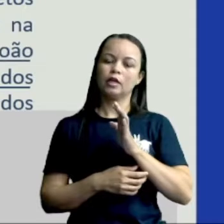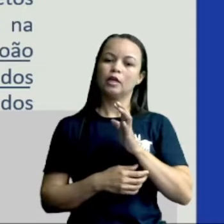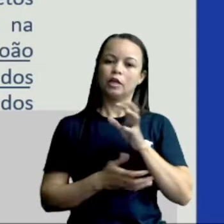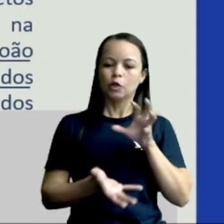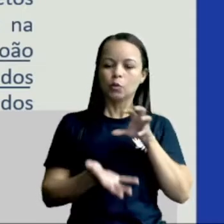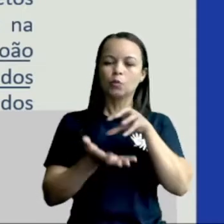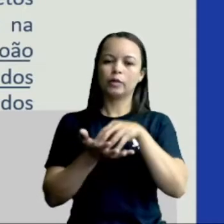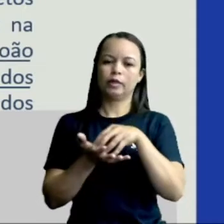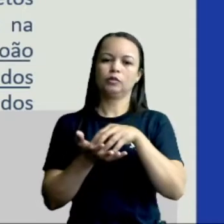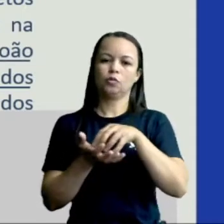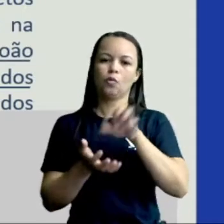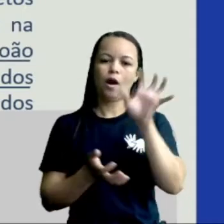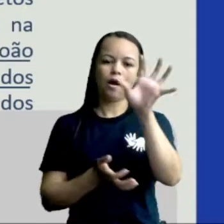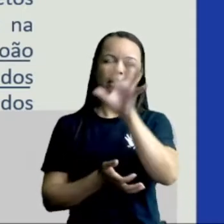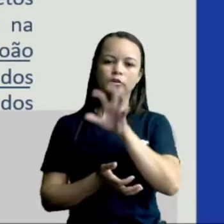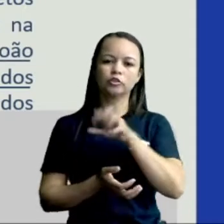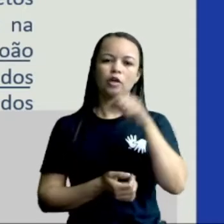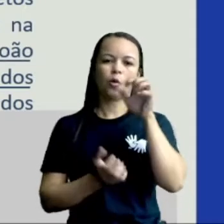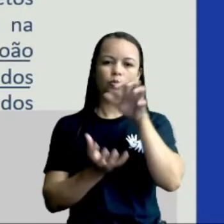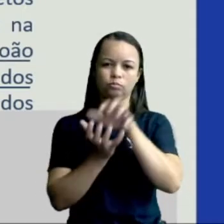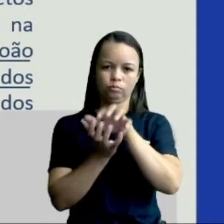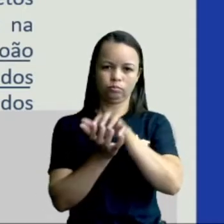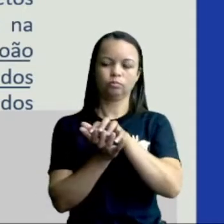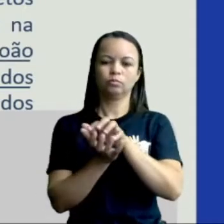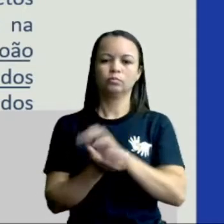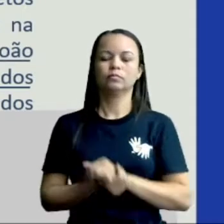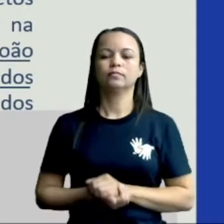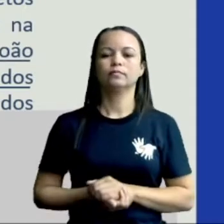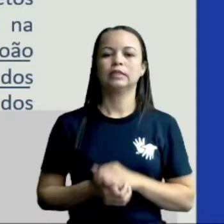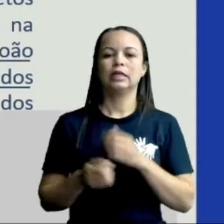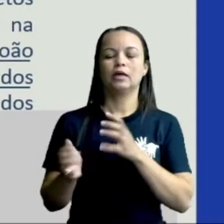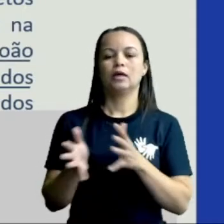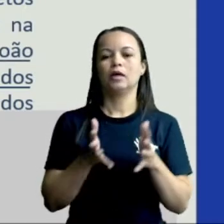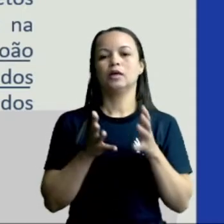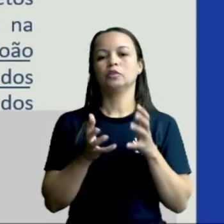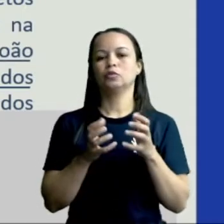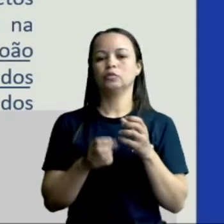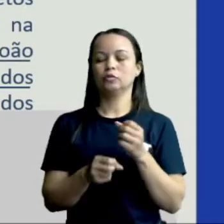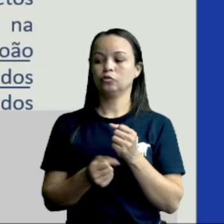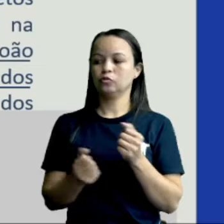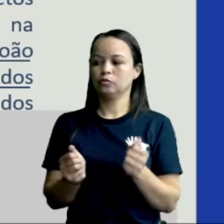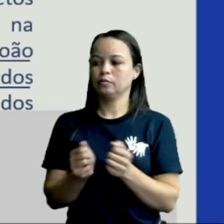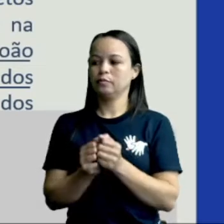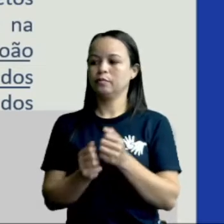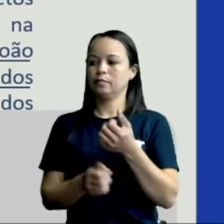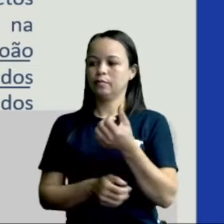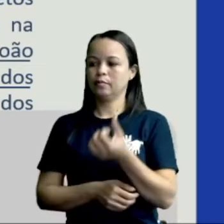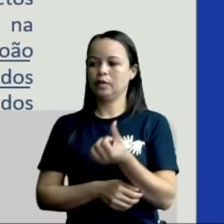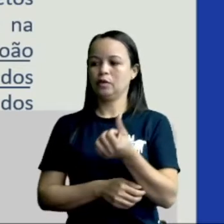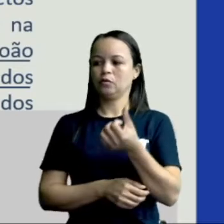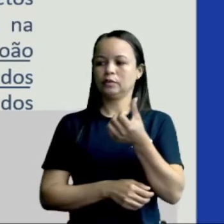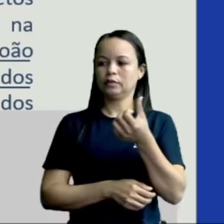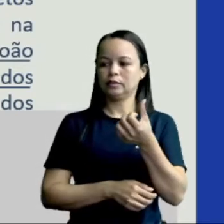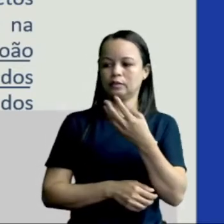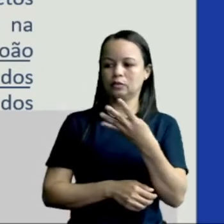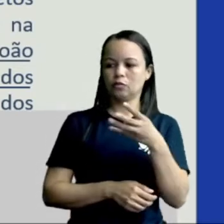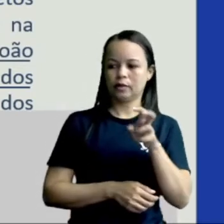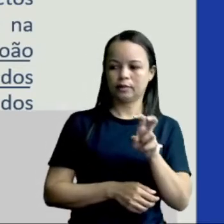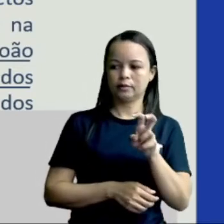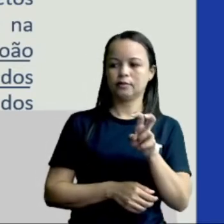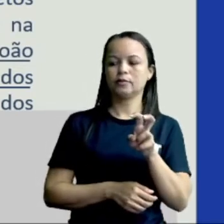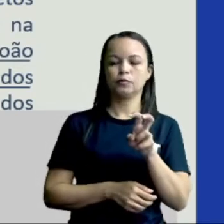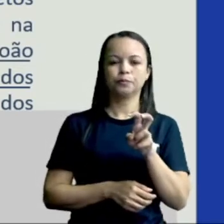Pernambuco. Em 15 de maio de 1645, reunidos no Engenho de São João, 18 líderes